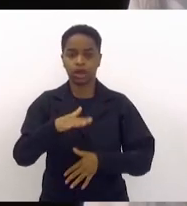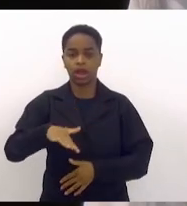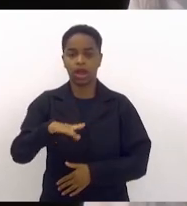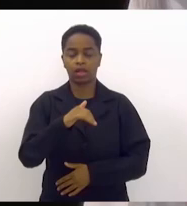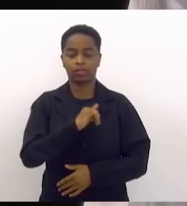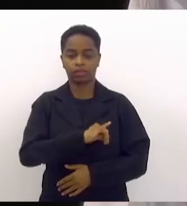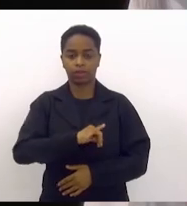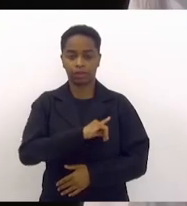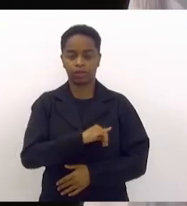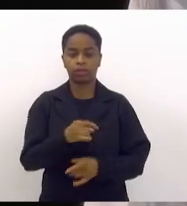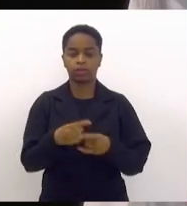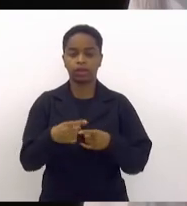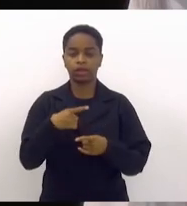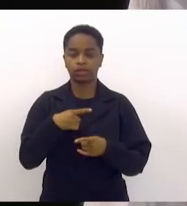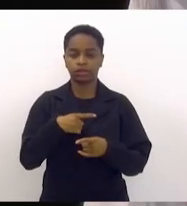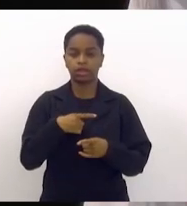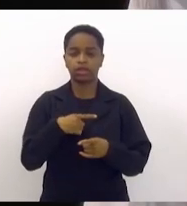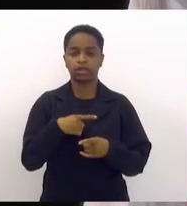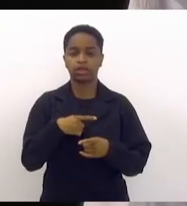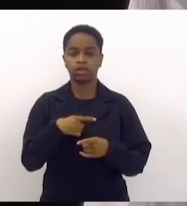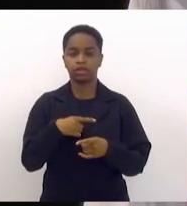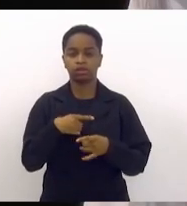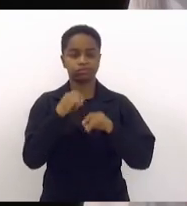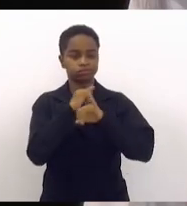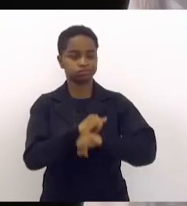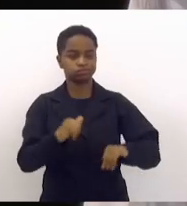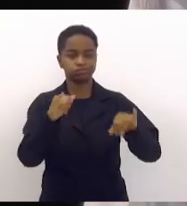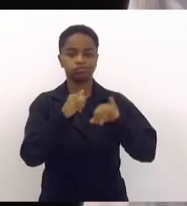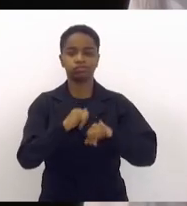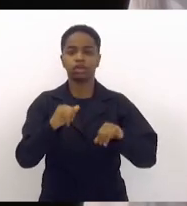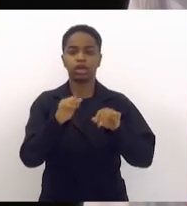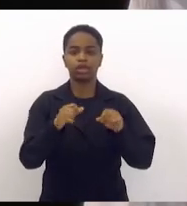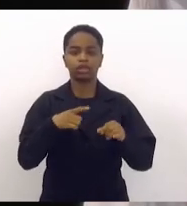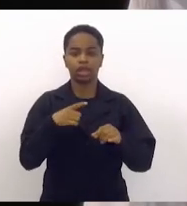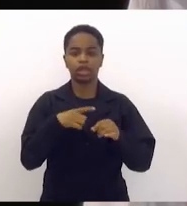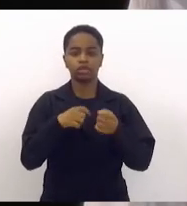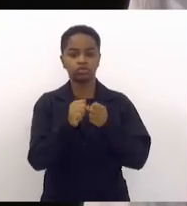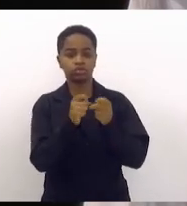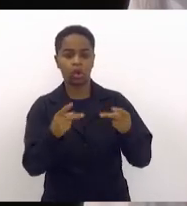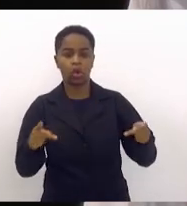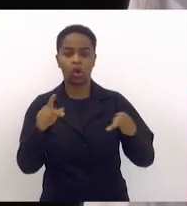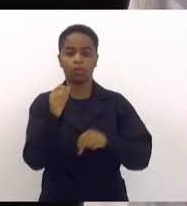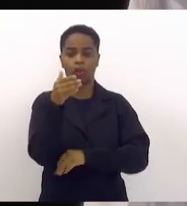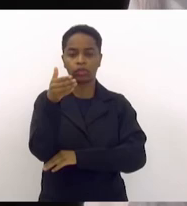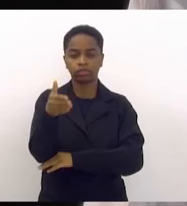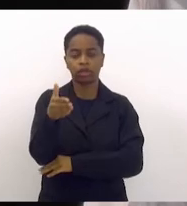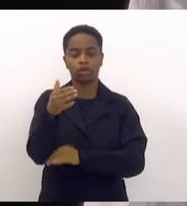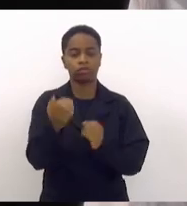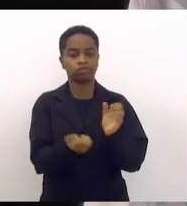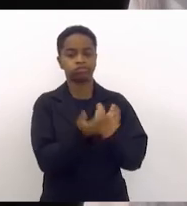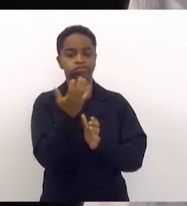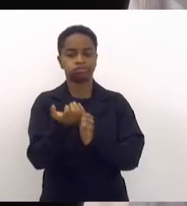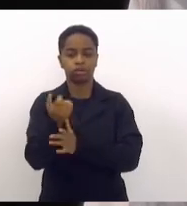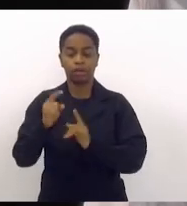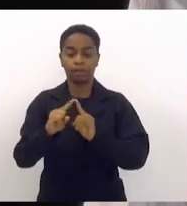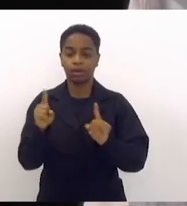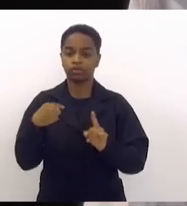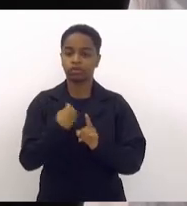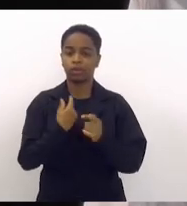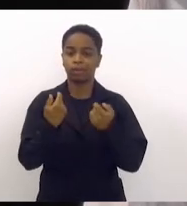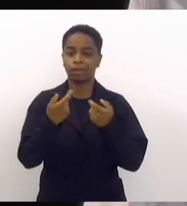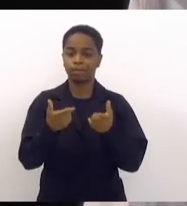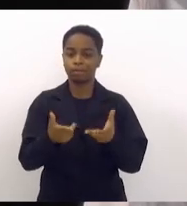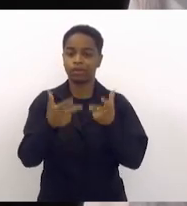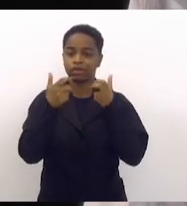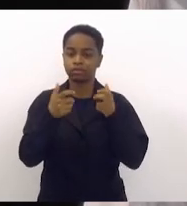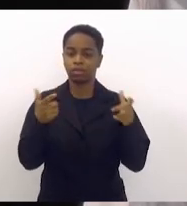promessas e mais Promessas de emprego bombava abriam hotéis abriam shoppings abriam e a gente viu Eh definhar de forma